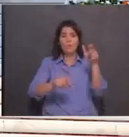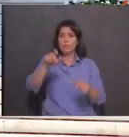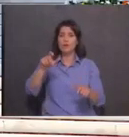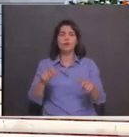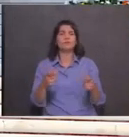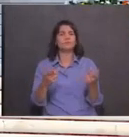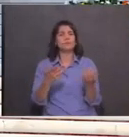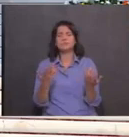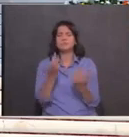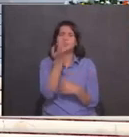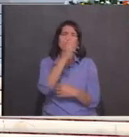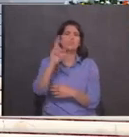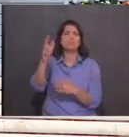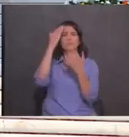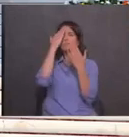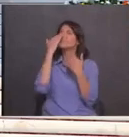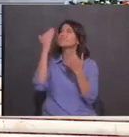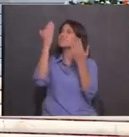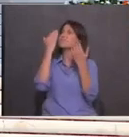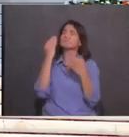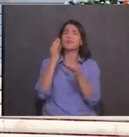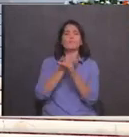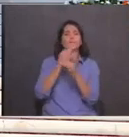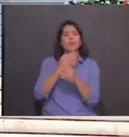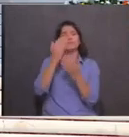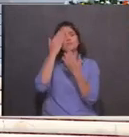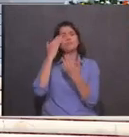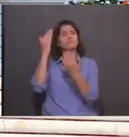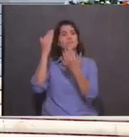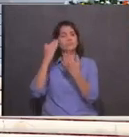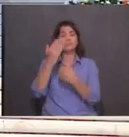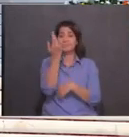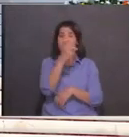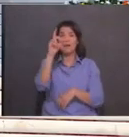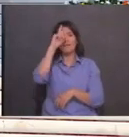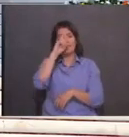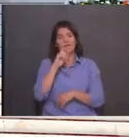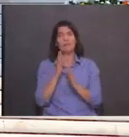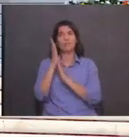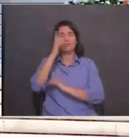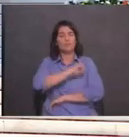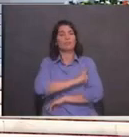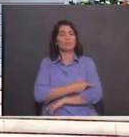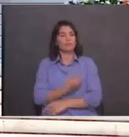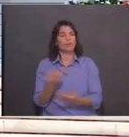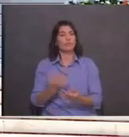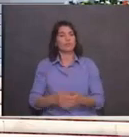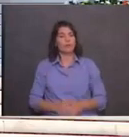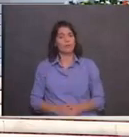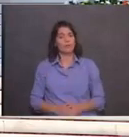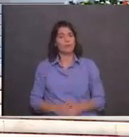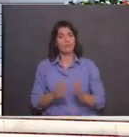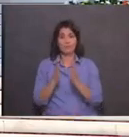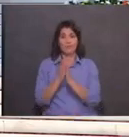celebrar os teus louvores e recordarão eternamente o poder de Deus.